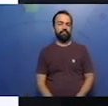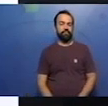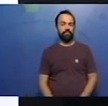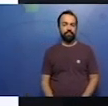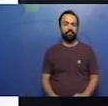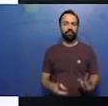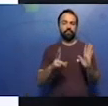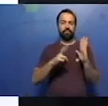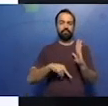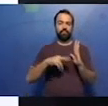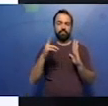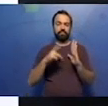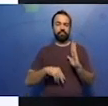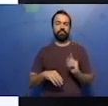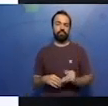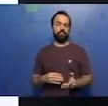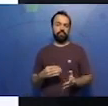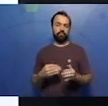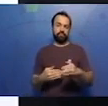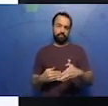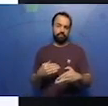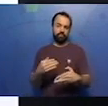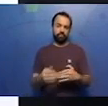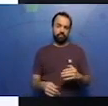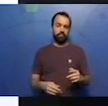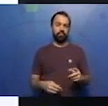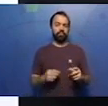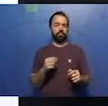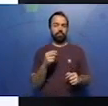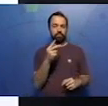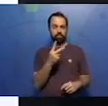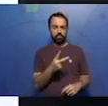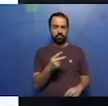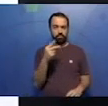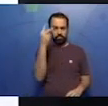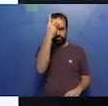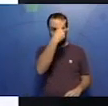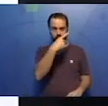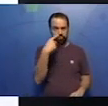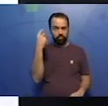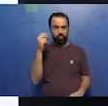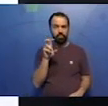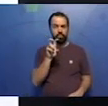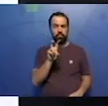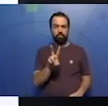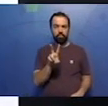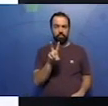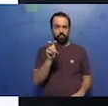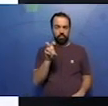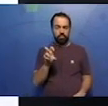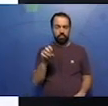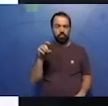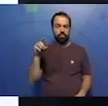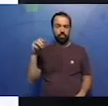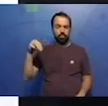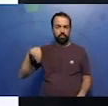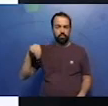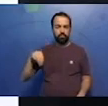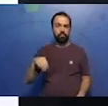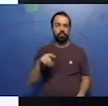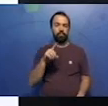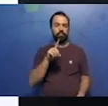leitura, então, é feita da seguinte maneira: 2 horas, 25 minutos e 15